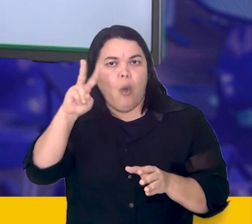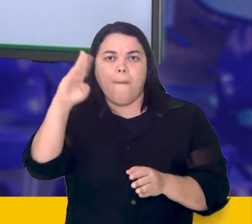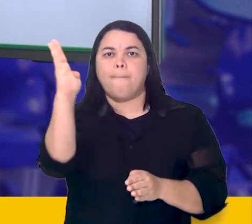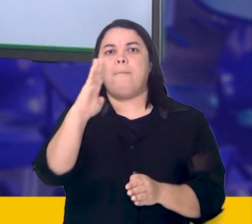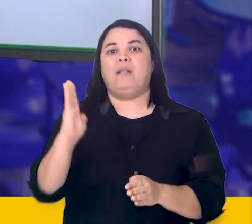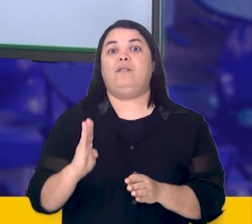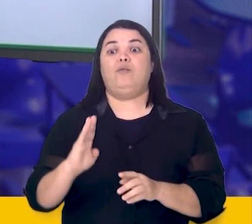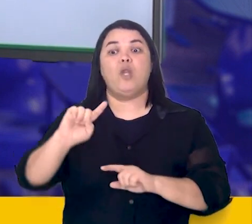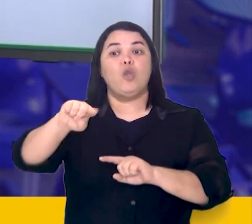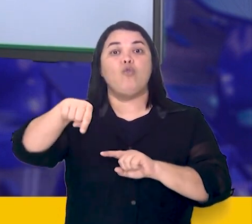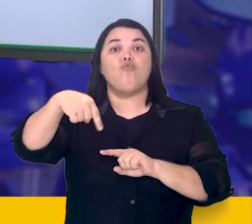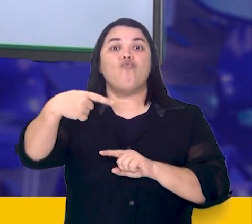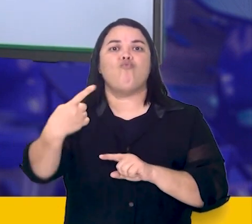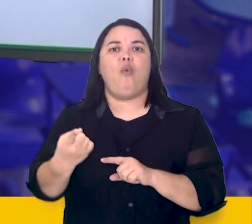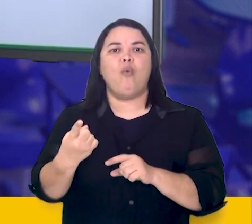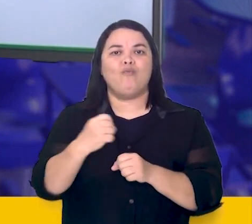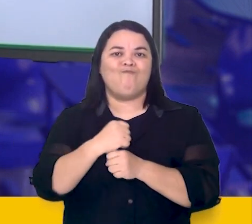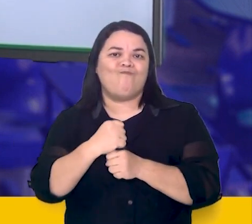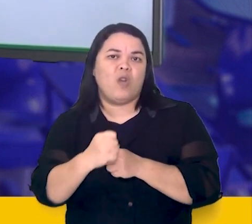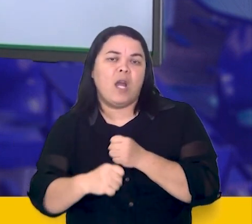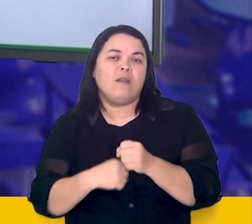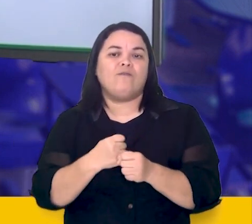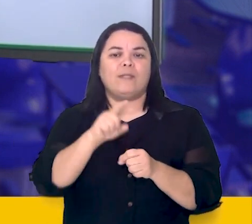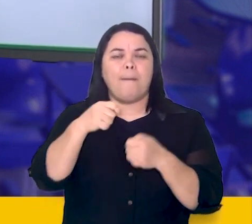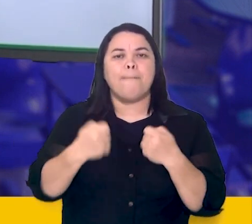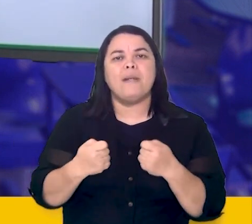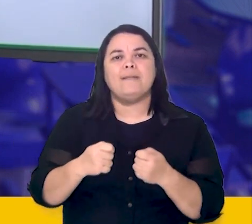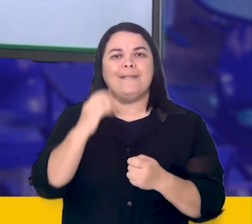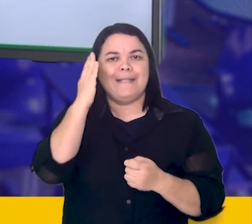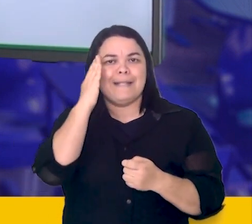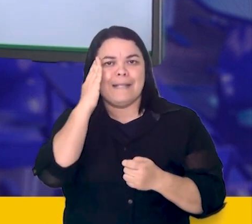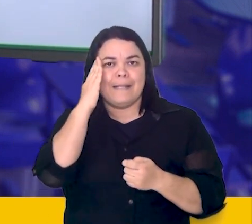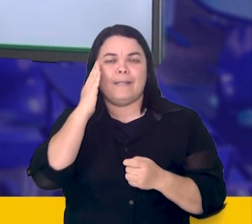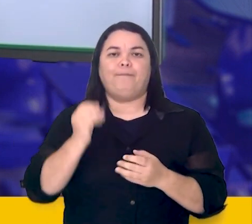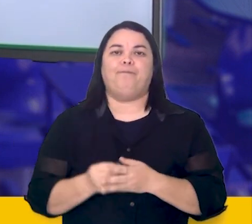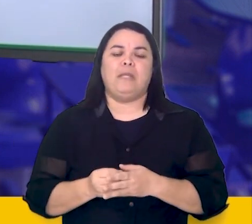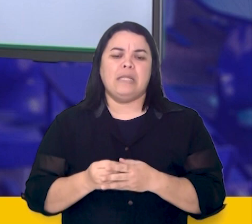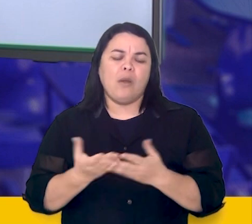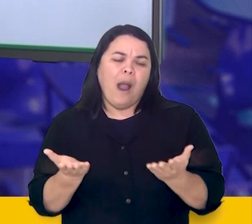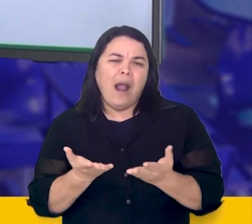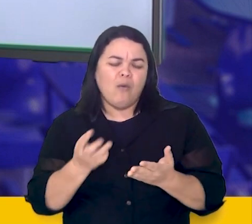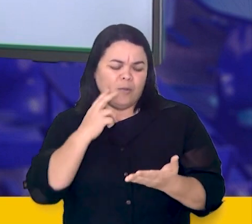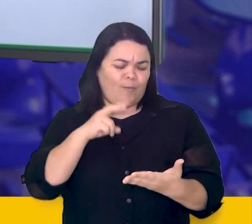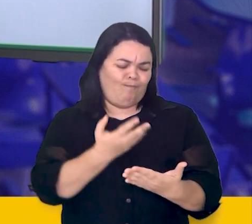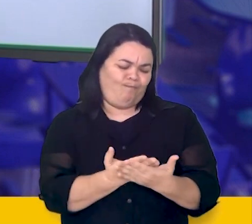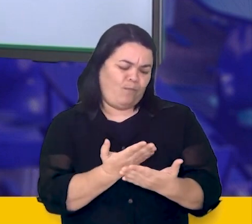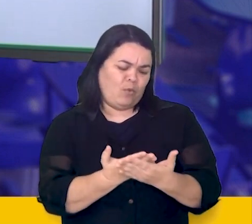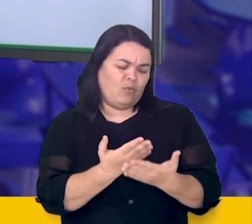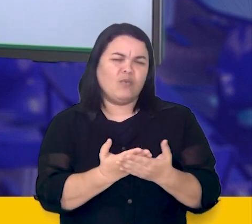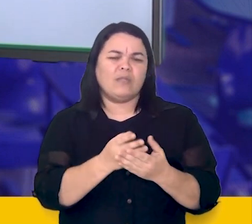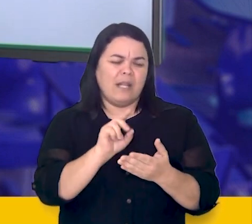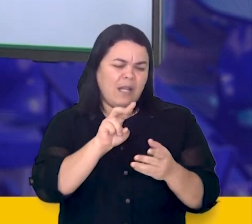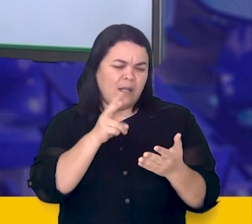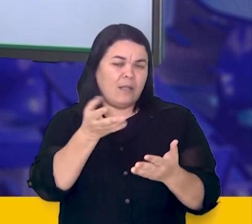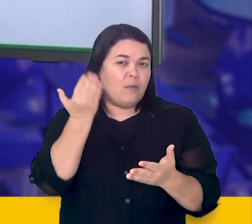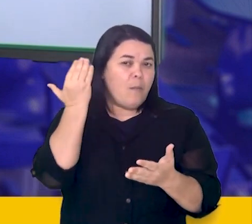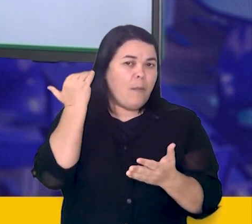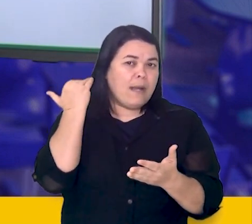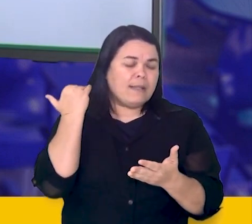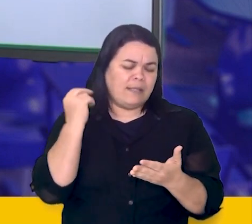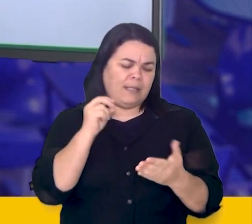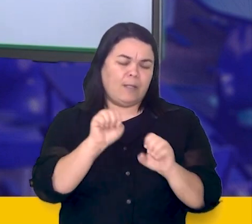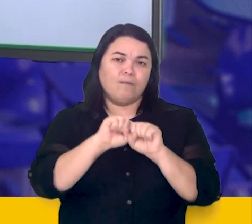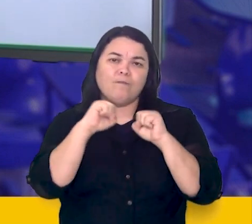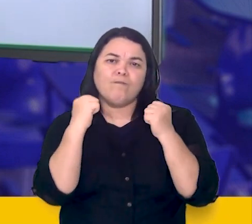E sem contar que olhar essa conexão entre as sociedades nos faz refletir da importância de o respeito para com o